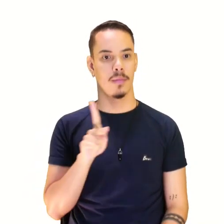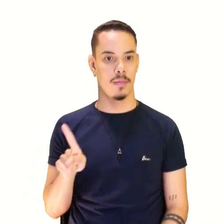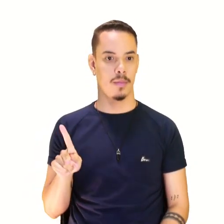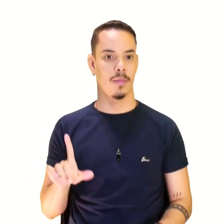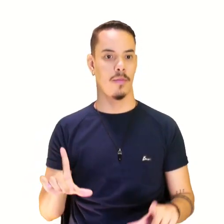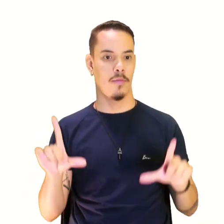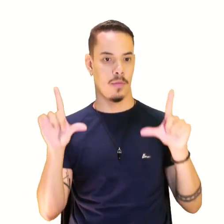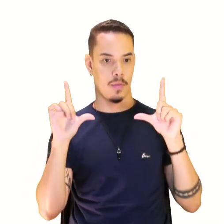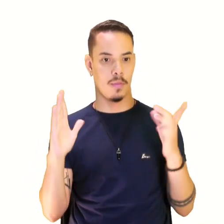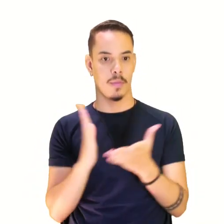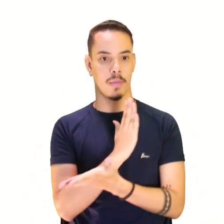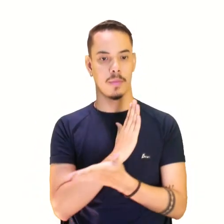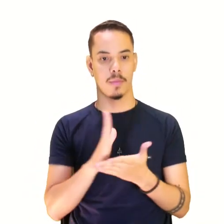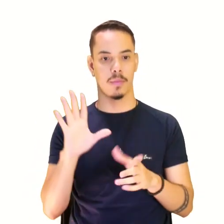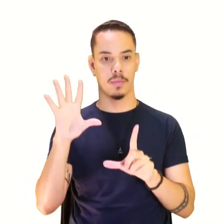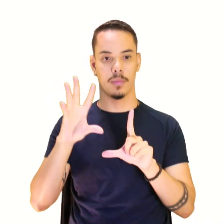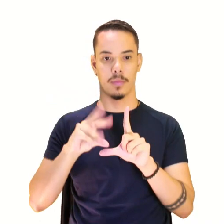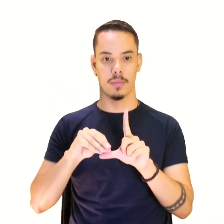tira as fotos, né?